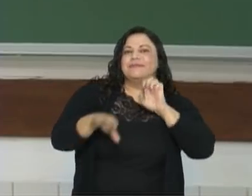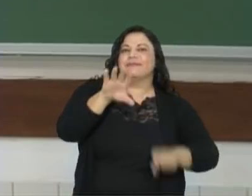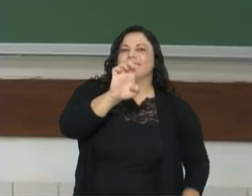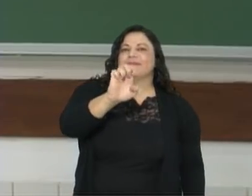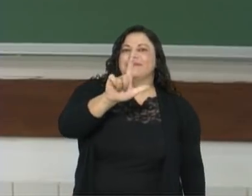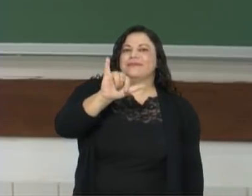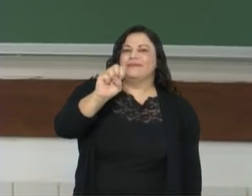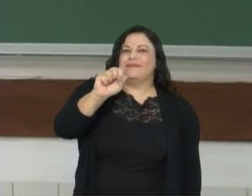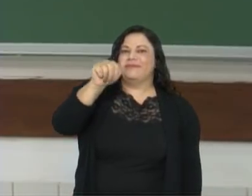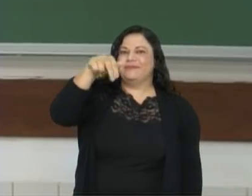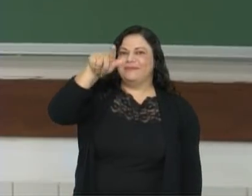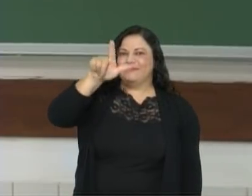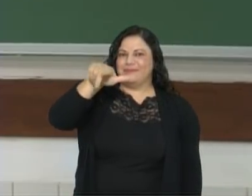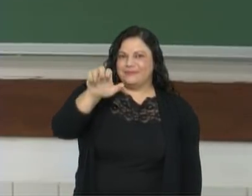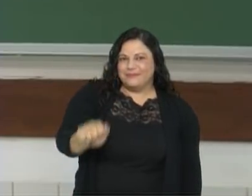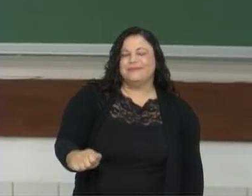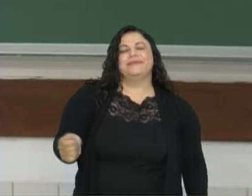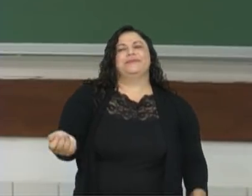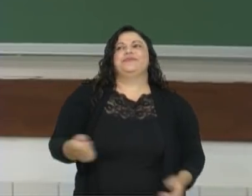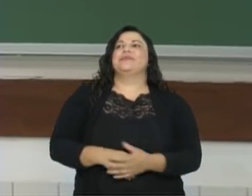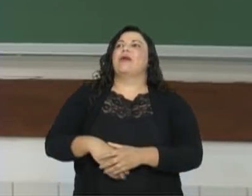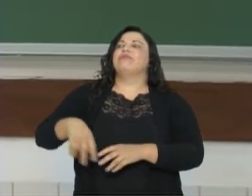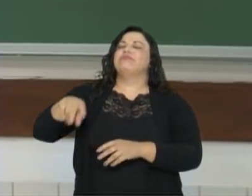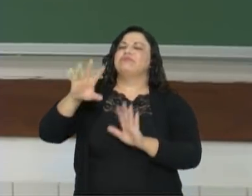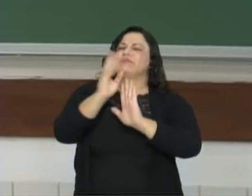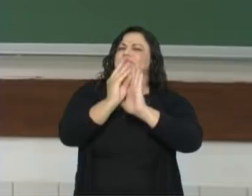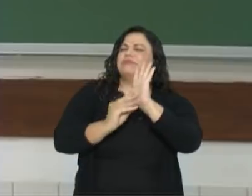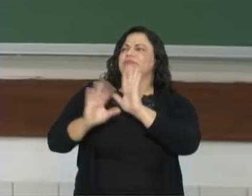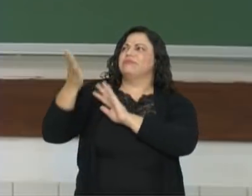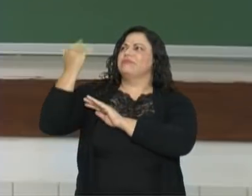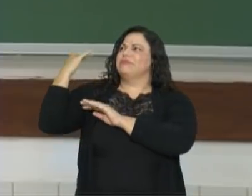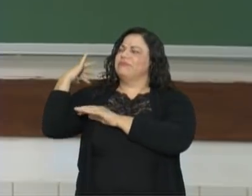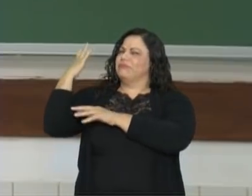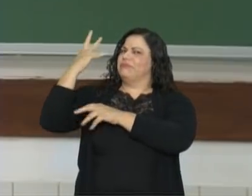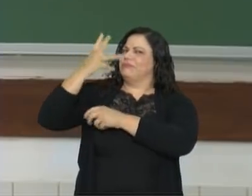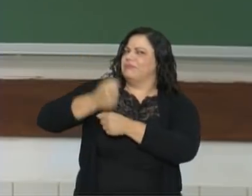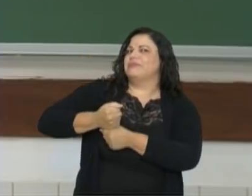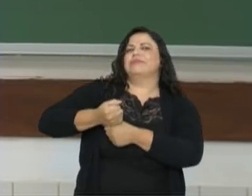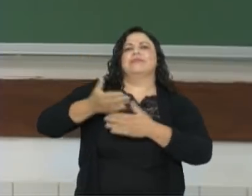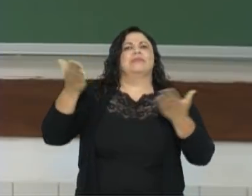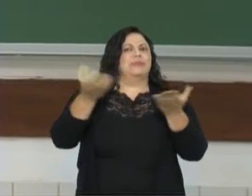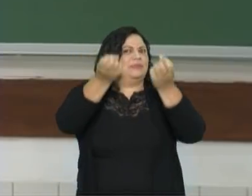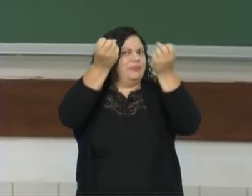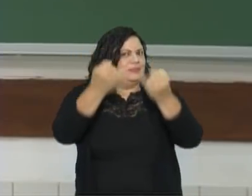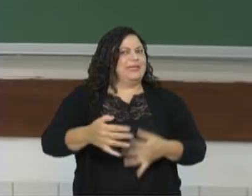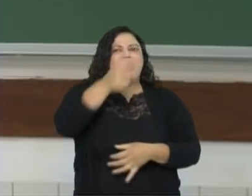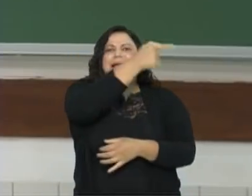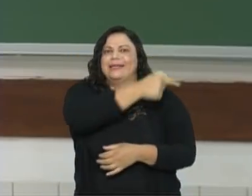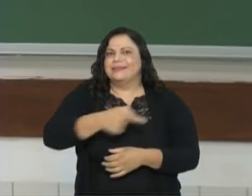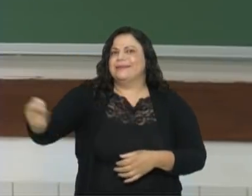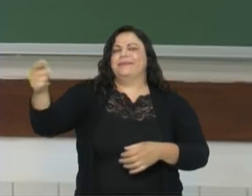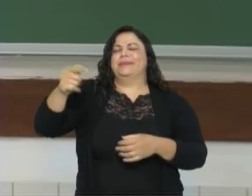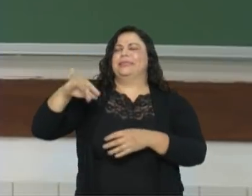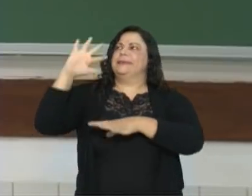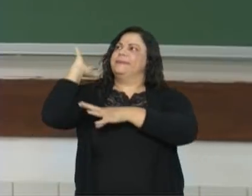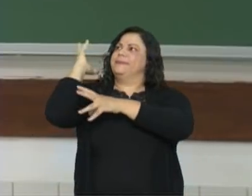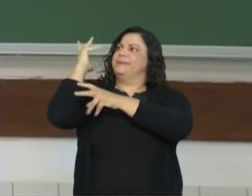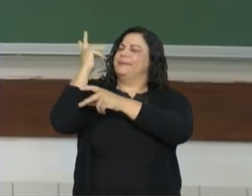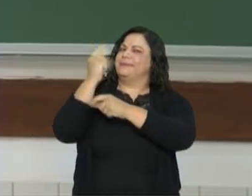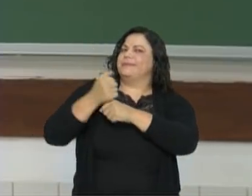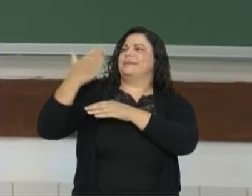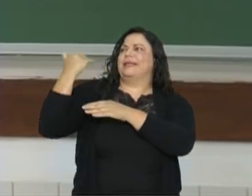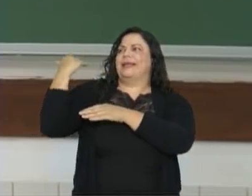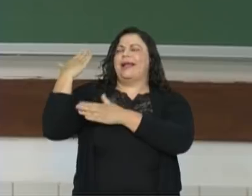conteúdo, nossa última retomada. Contei para vocês na primeira aula da semana. Essa semana nós vamos fazer uma semana de retomadas. Ligação